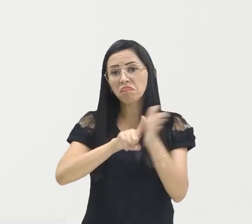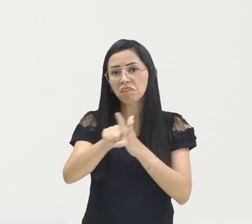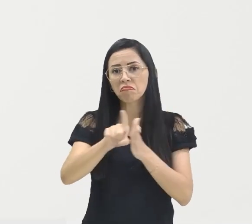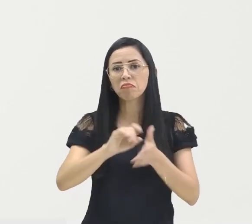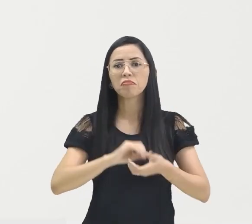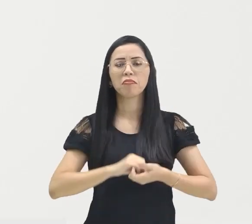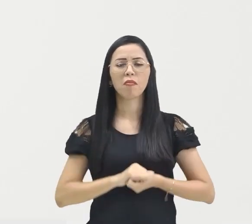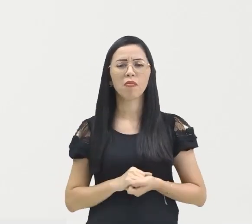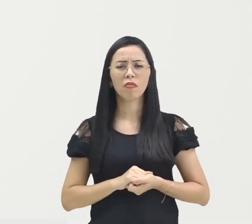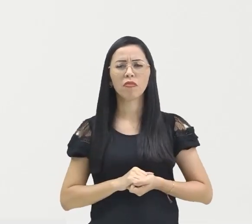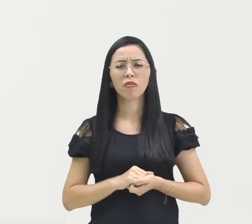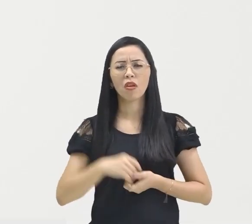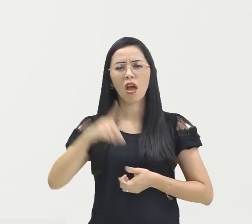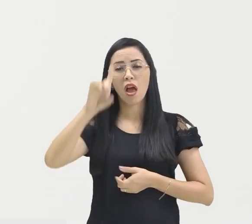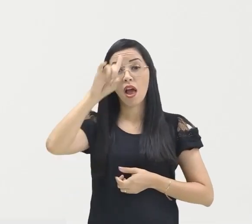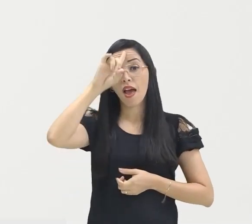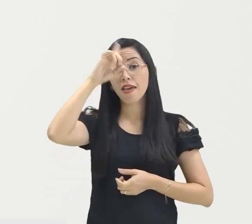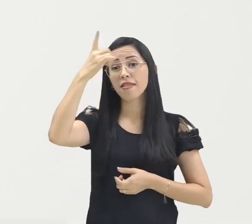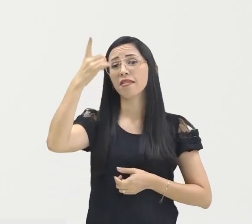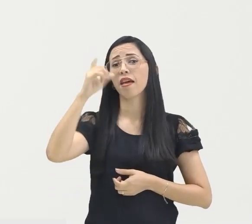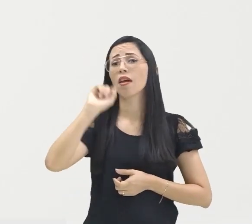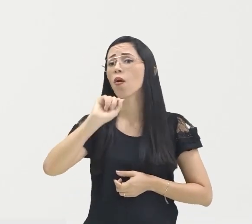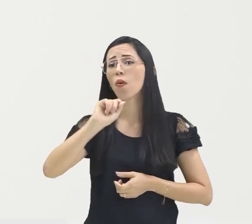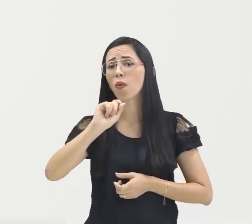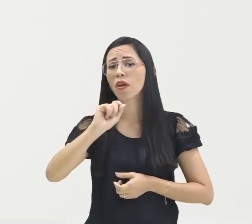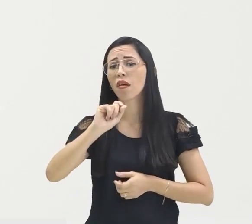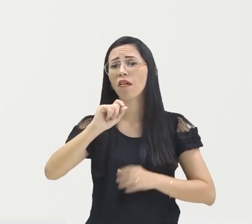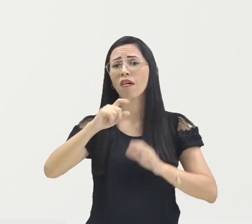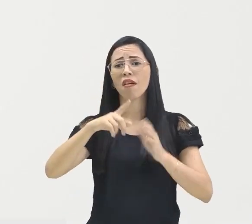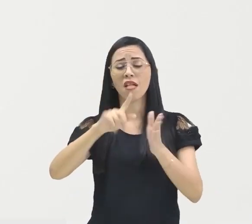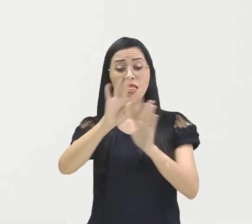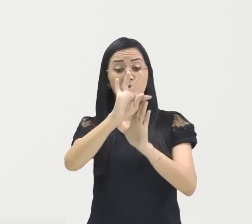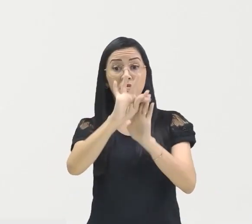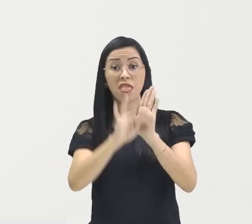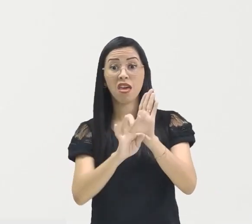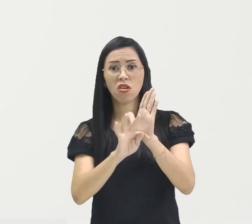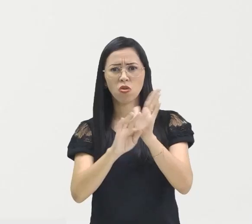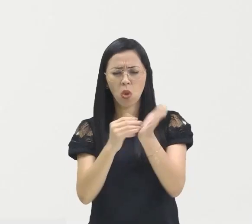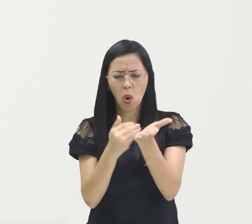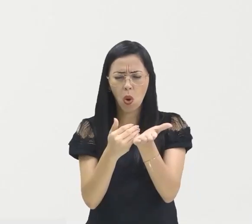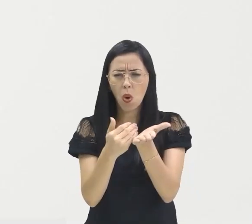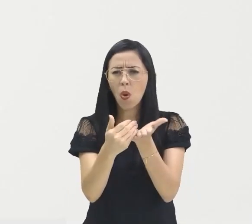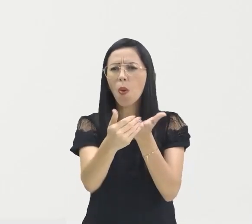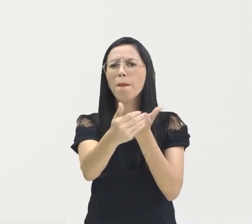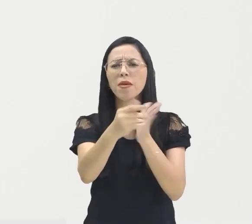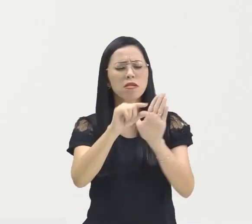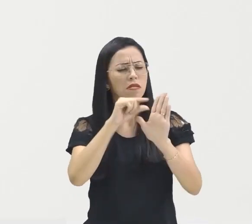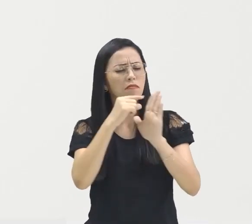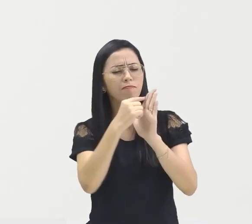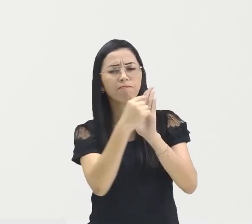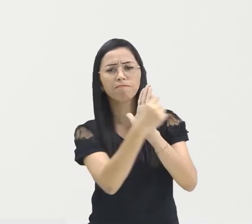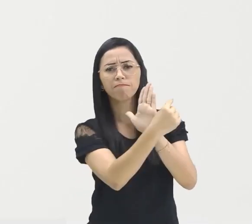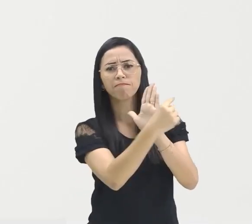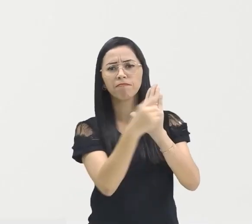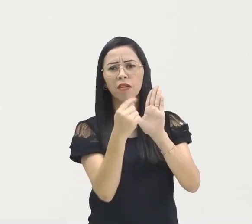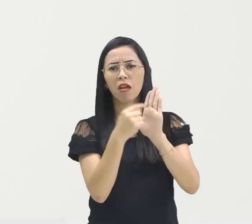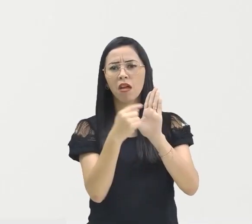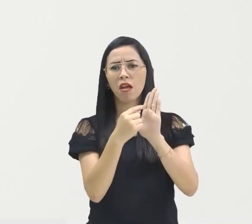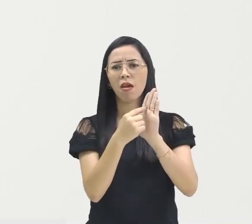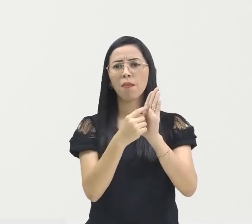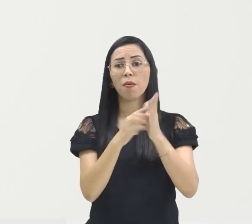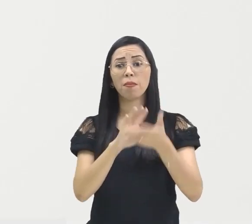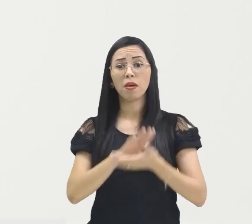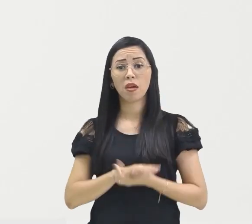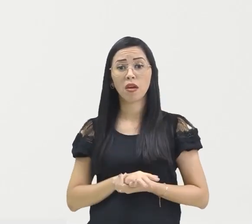A ideia que aparece no início do texto, o que é dislexia? É por meio de quê, gente? De definição.